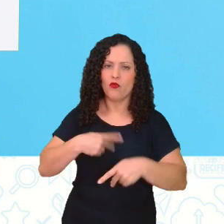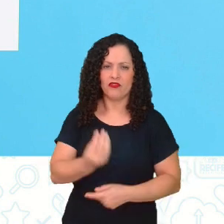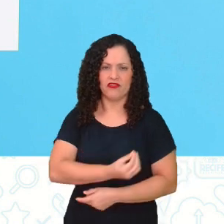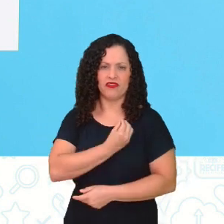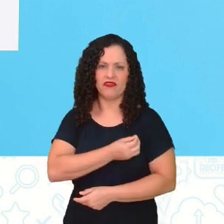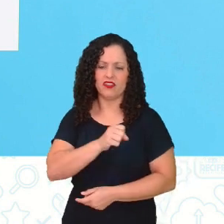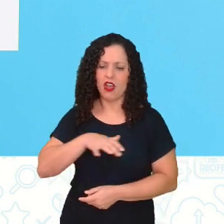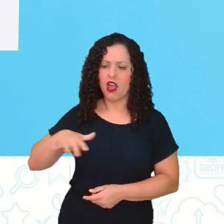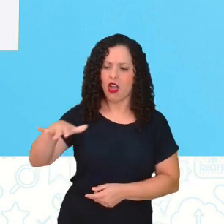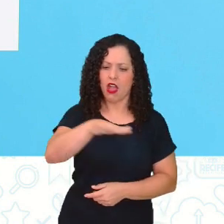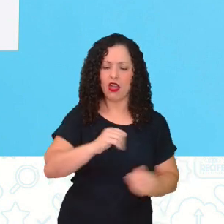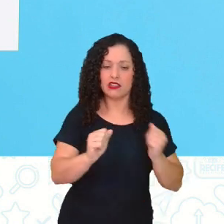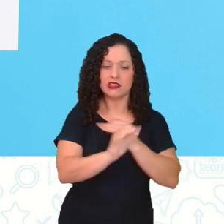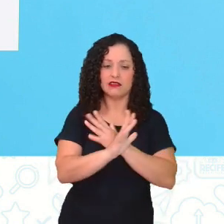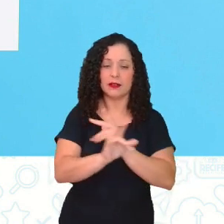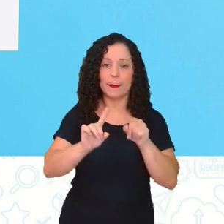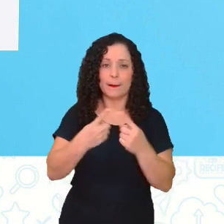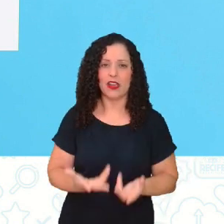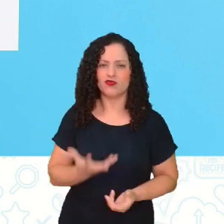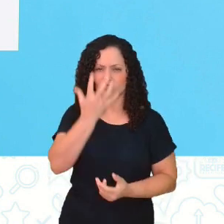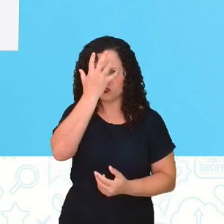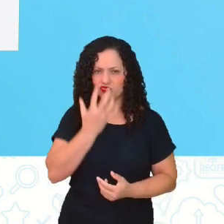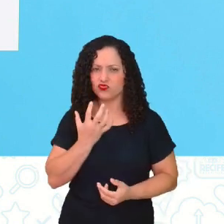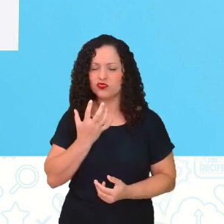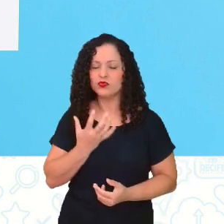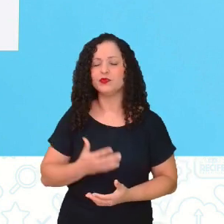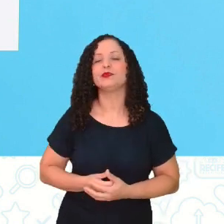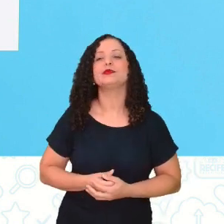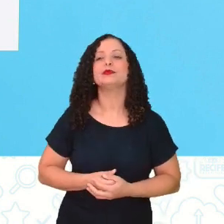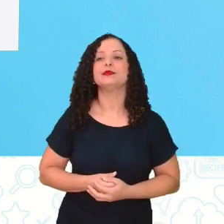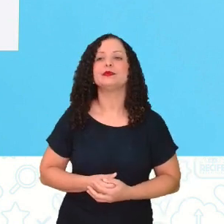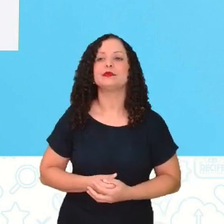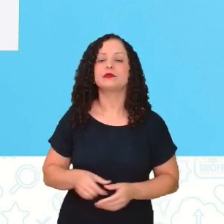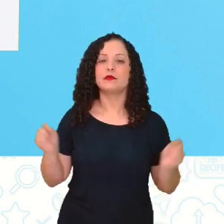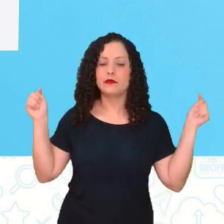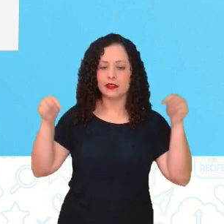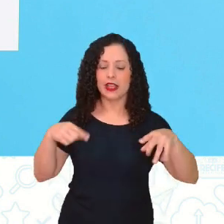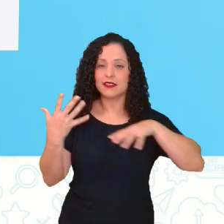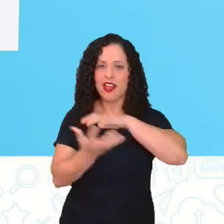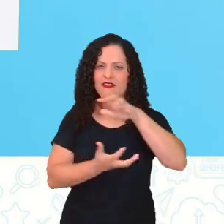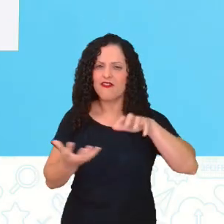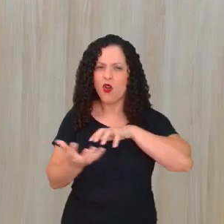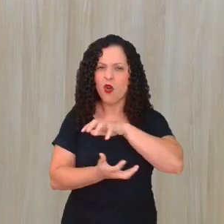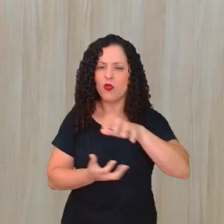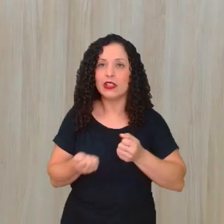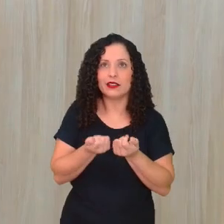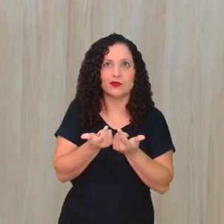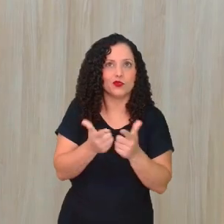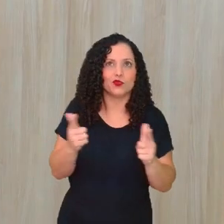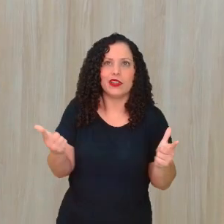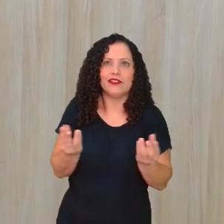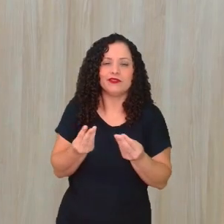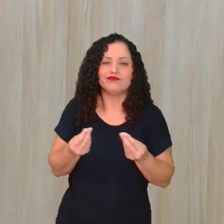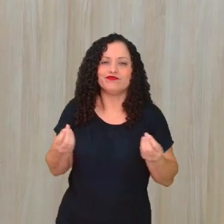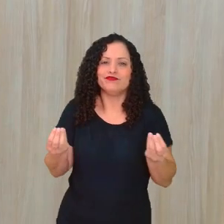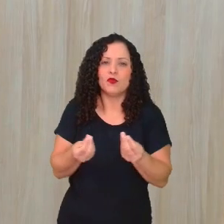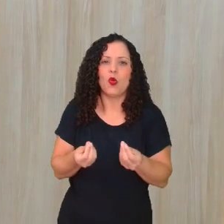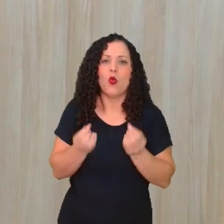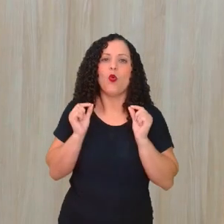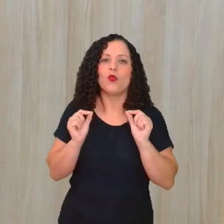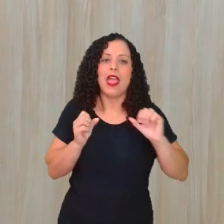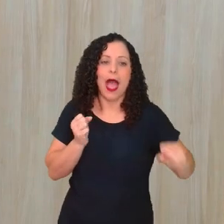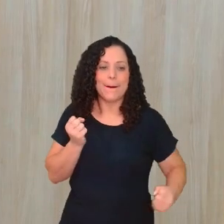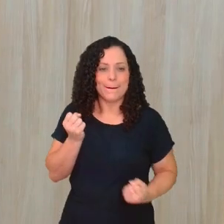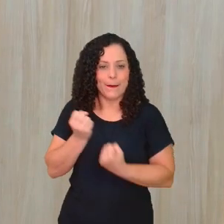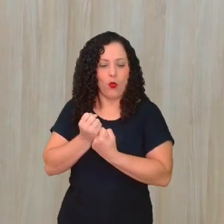urbanas, certo? Insatisfeitas. A gente viu que nessa revolta não houve nem tanto ali o apoio,